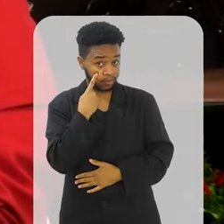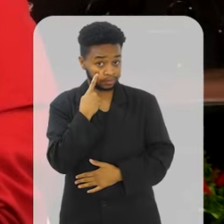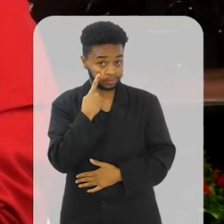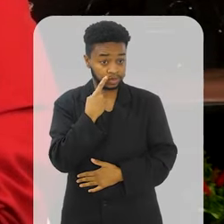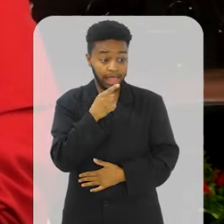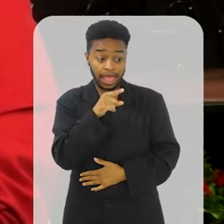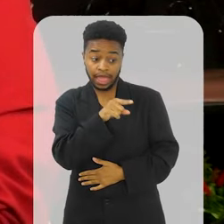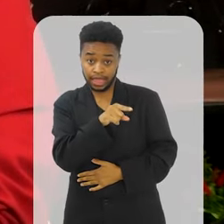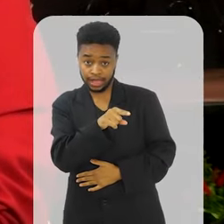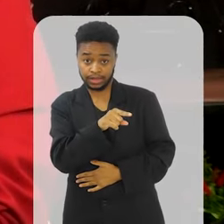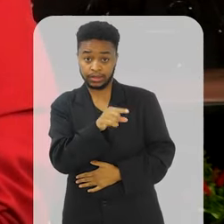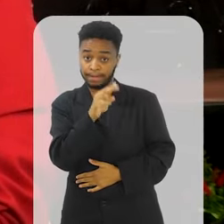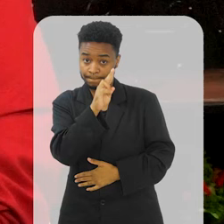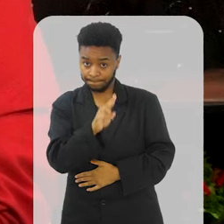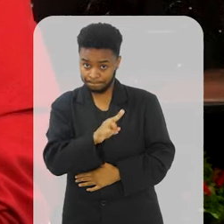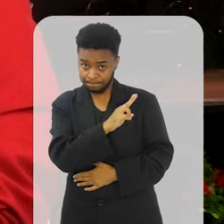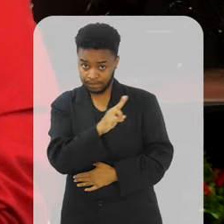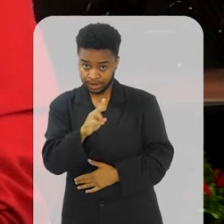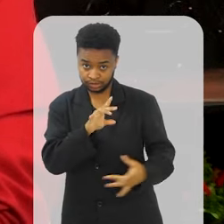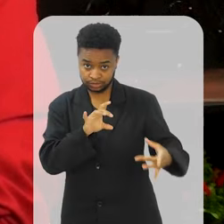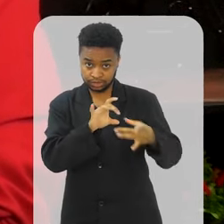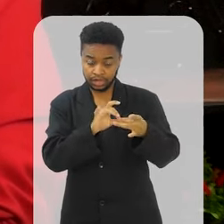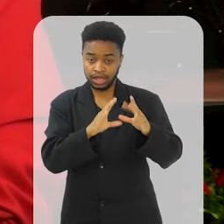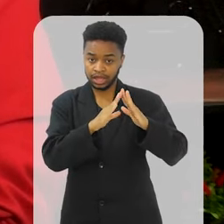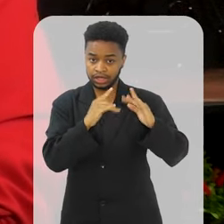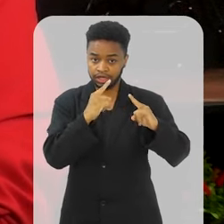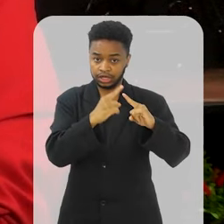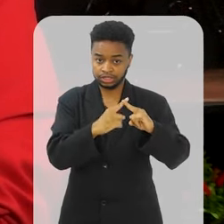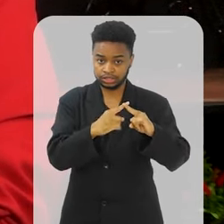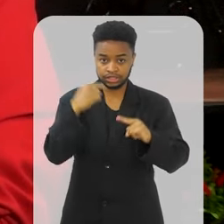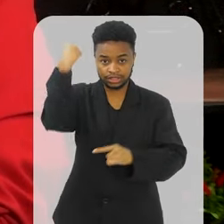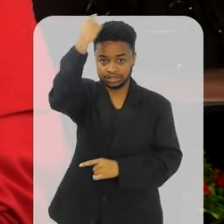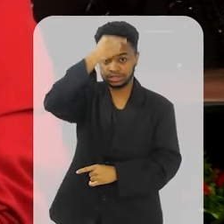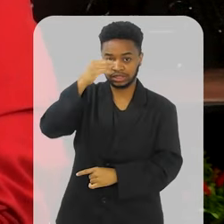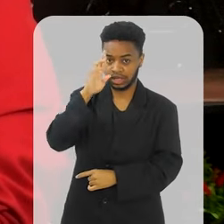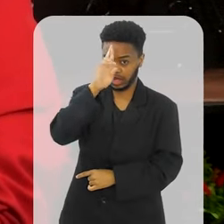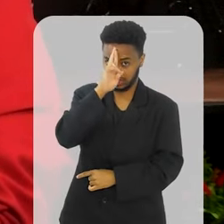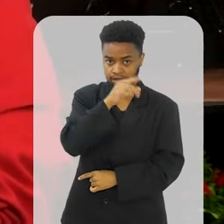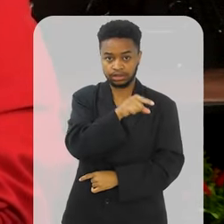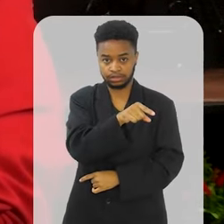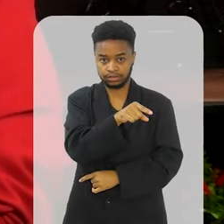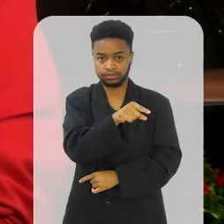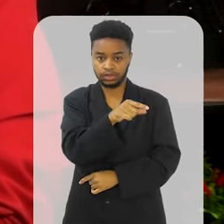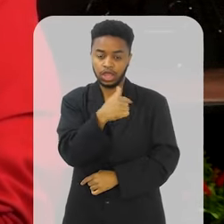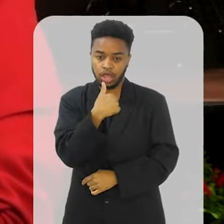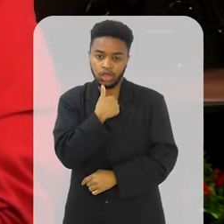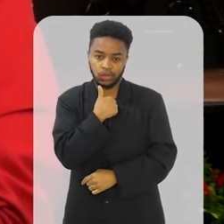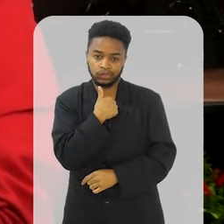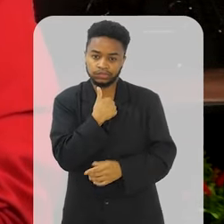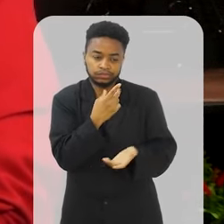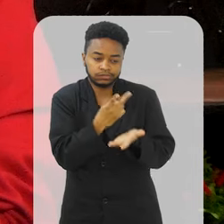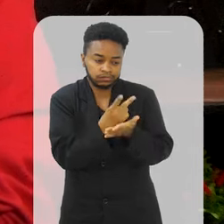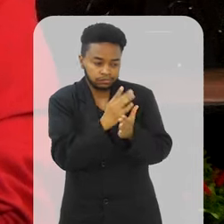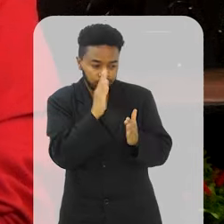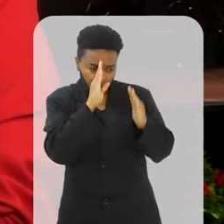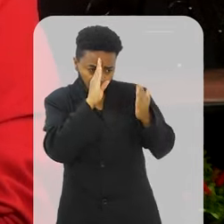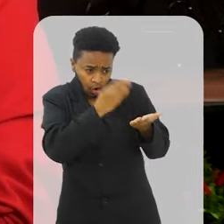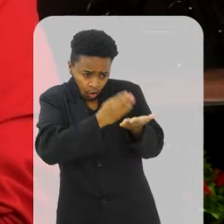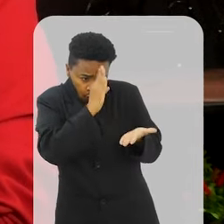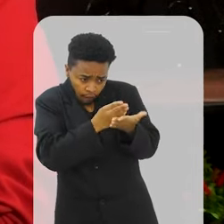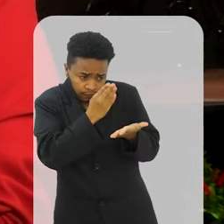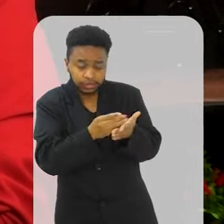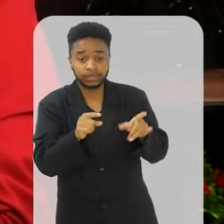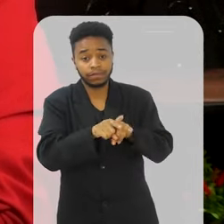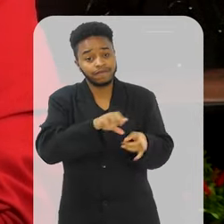dele ser par da Igreja de Santa Rita de cásia da qual Sou devota eu e milhões